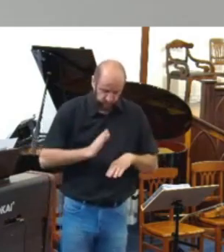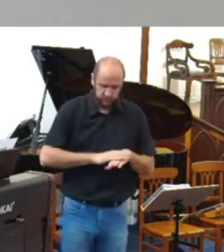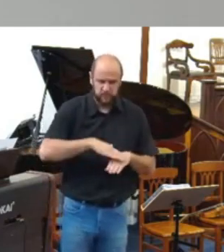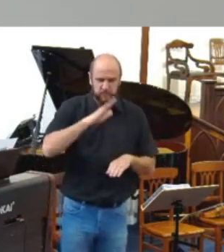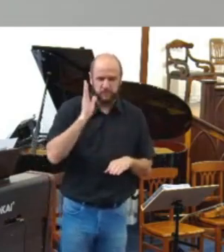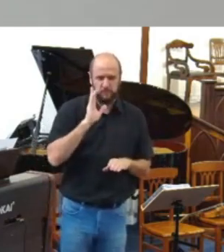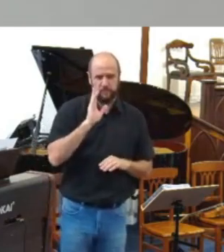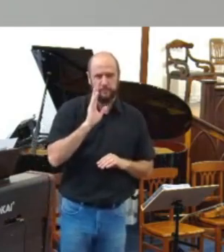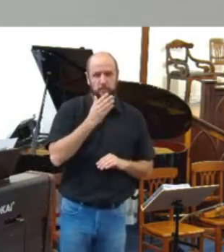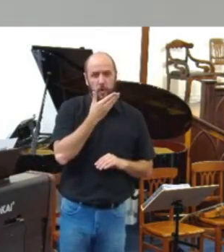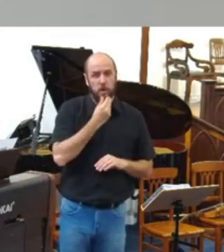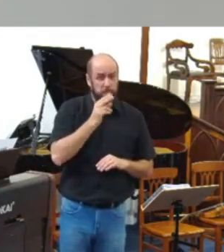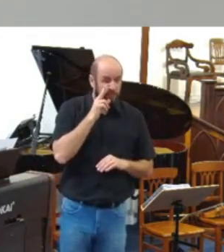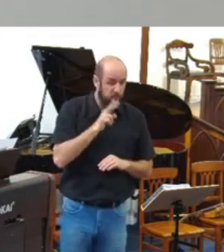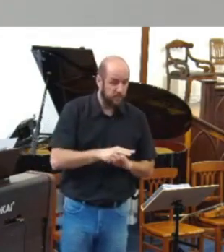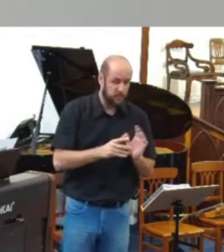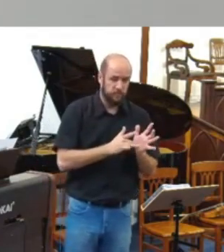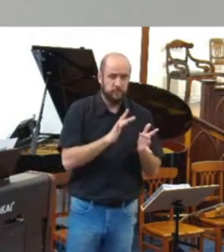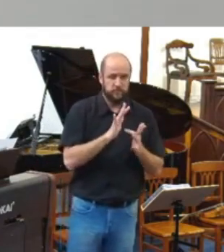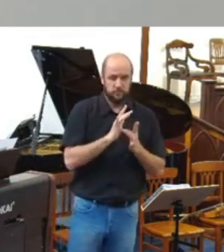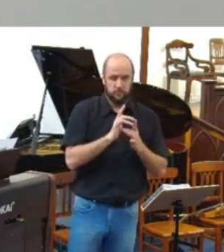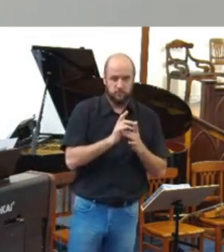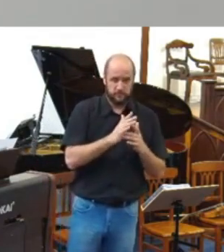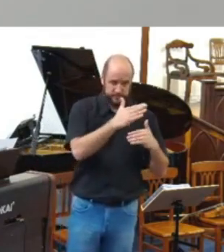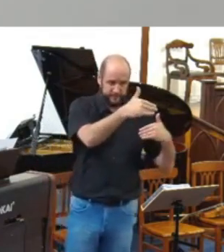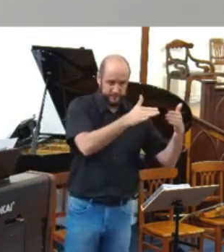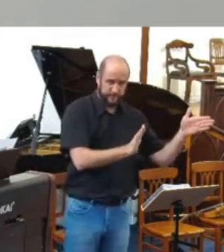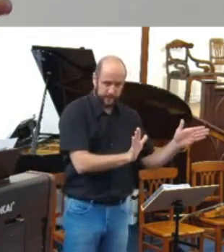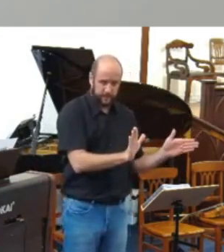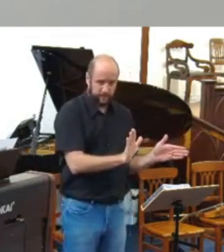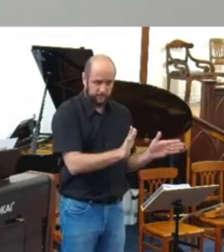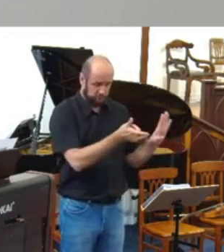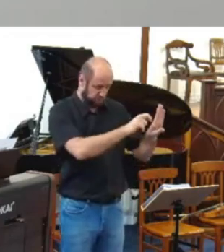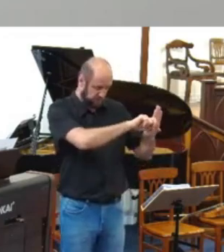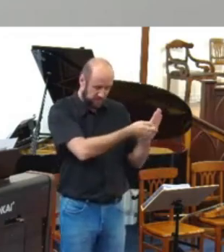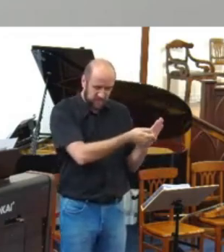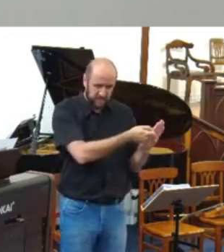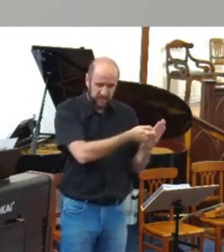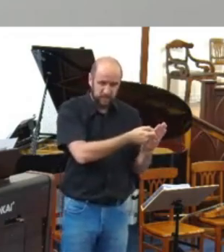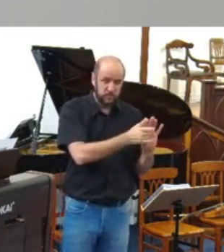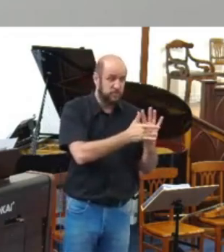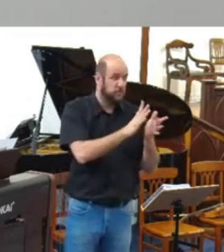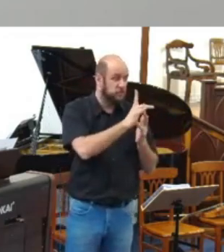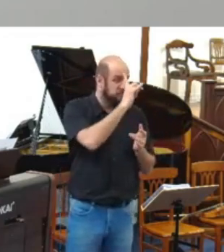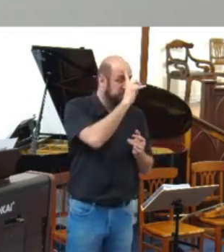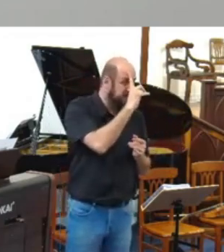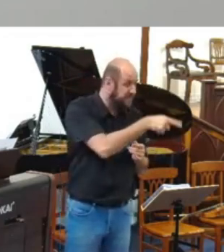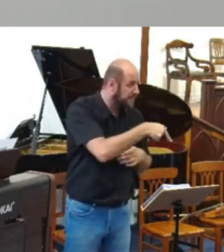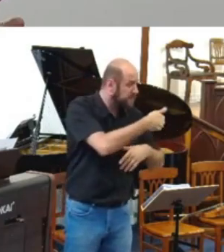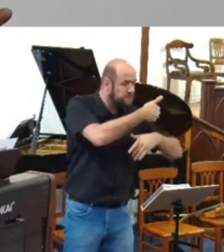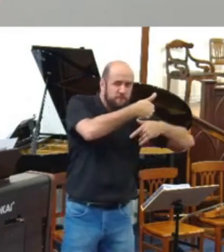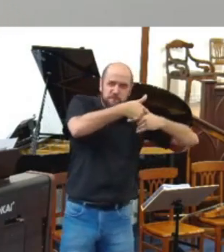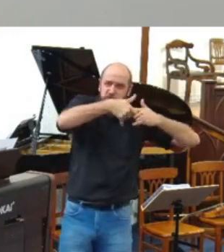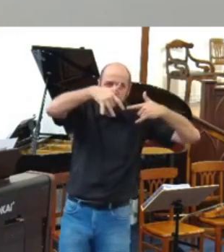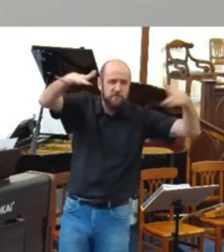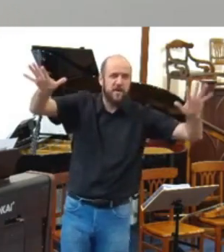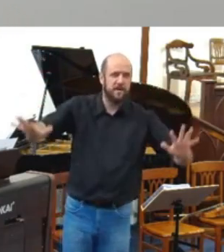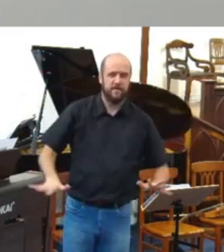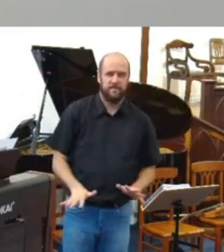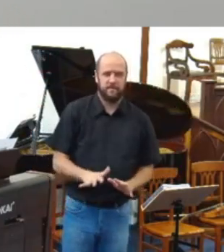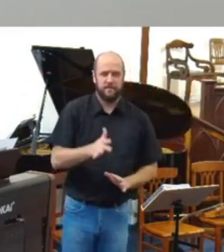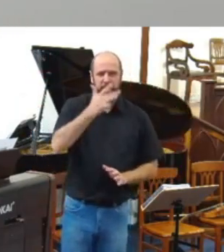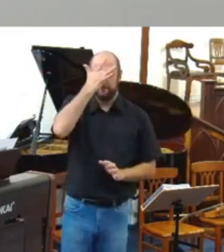estão vendo Jesus ali naquela sala, para saírem daquele lugar e serem pessoas tão